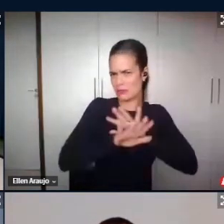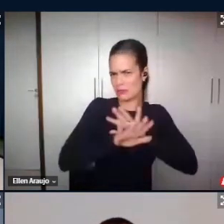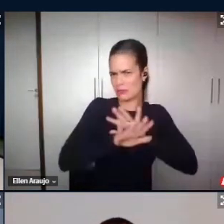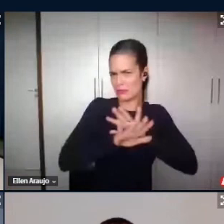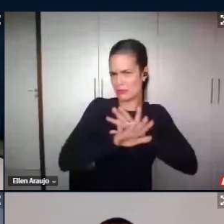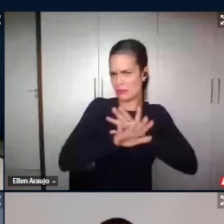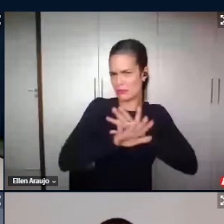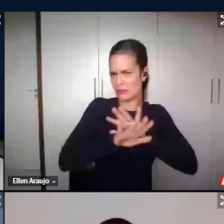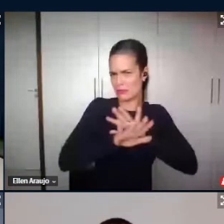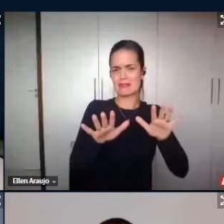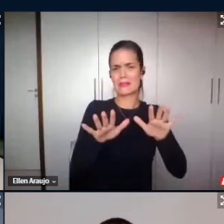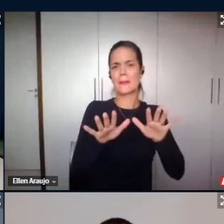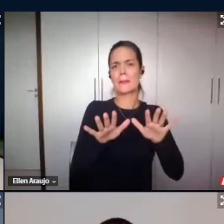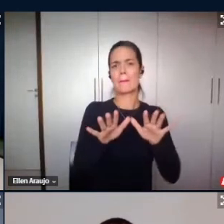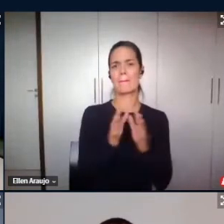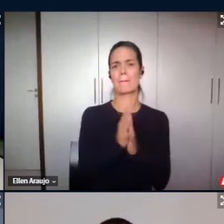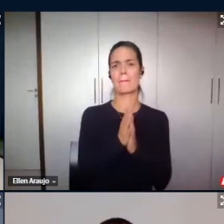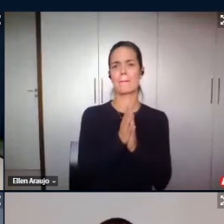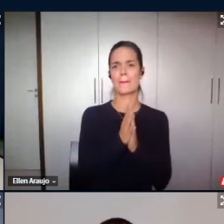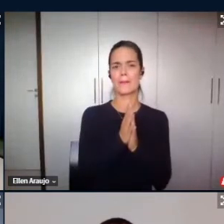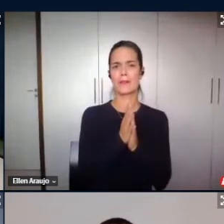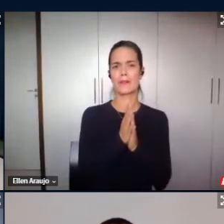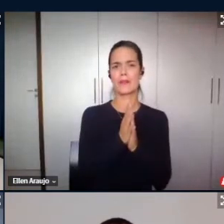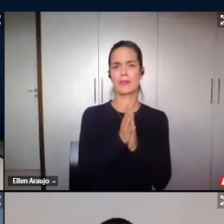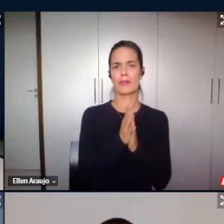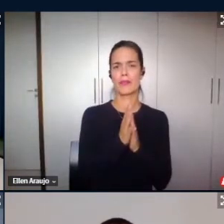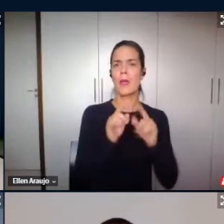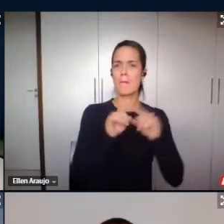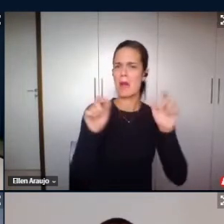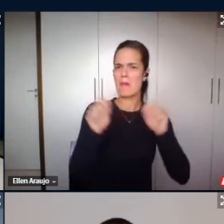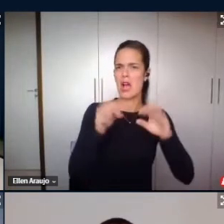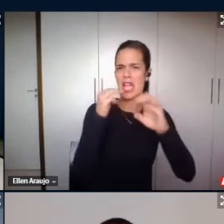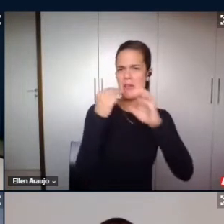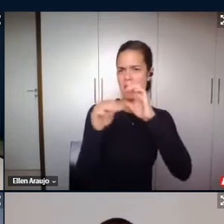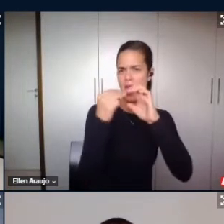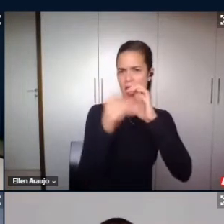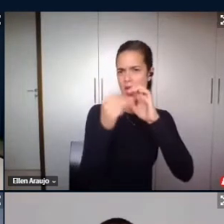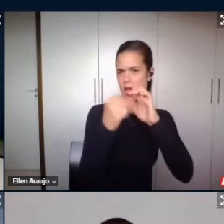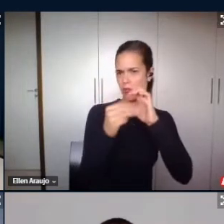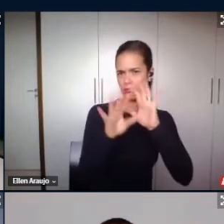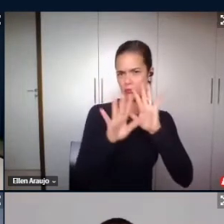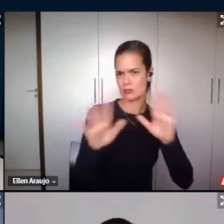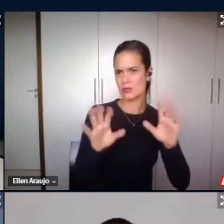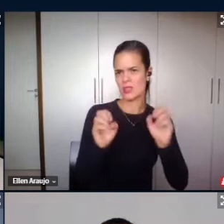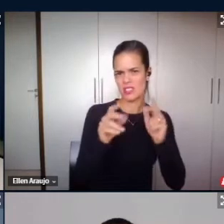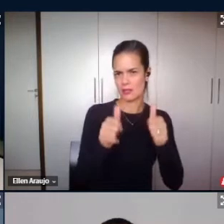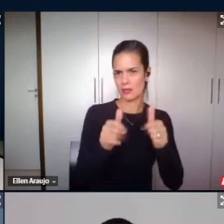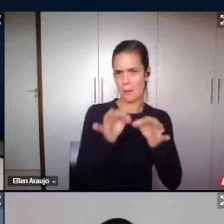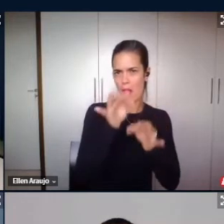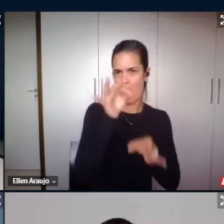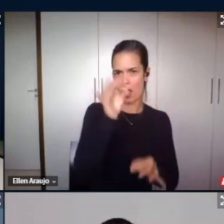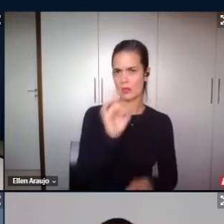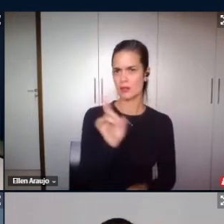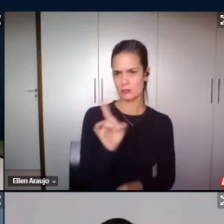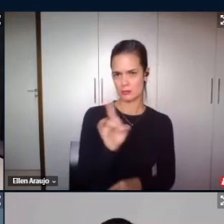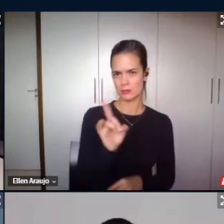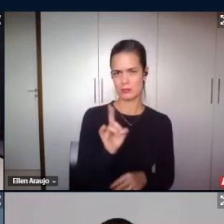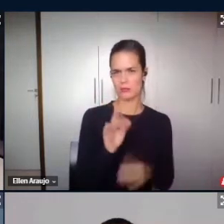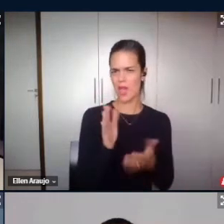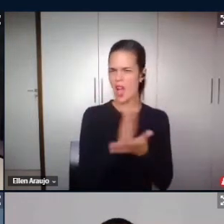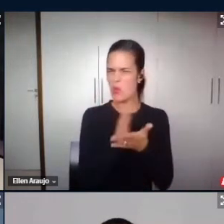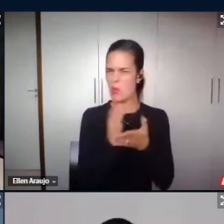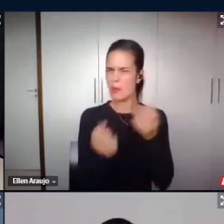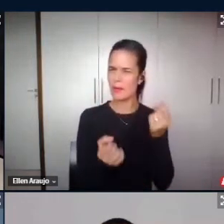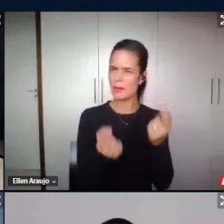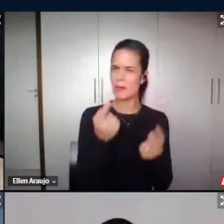Mas eu posso encaminhá-las, não são muitas. Agora, eu vou